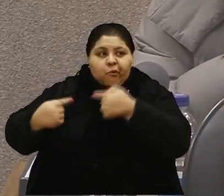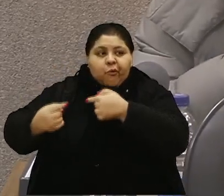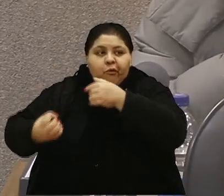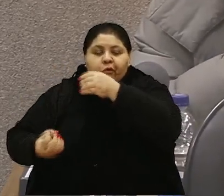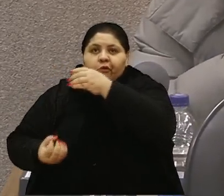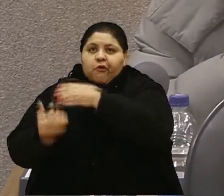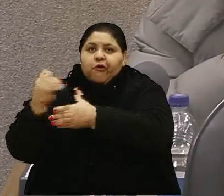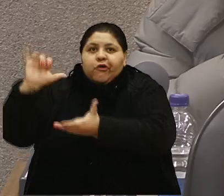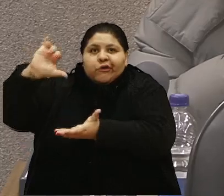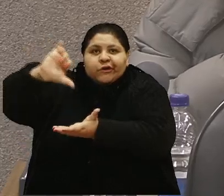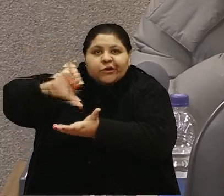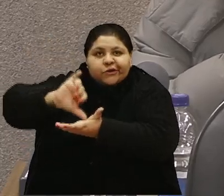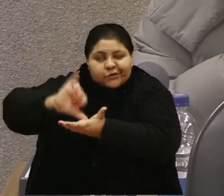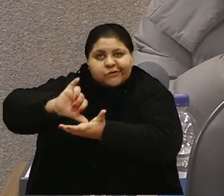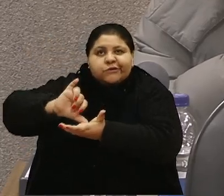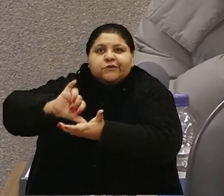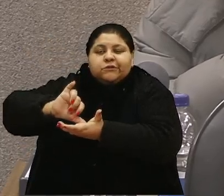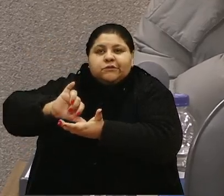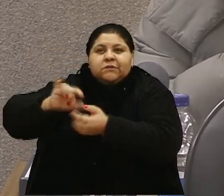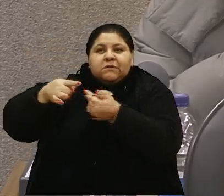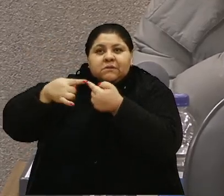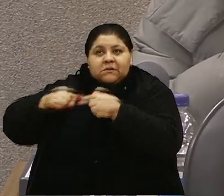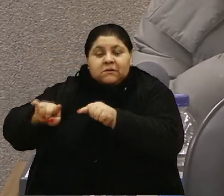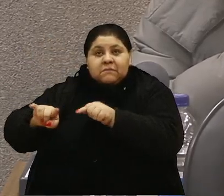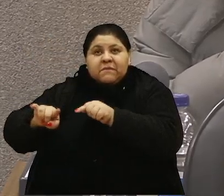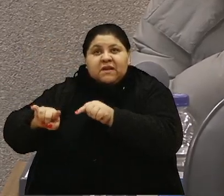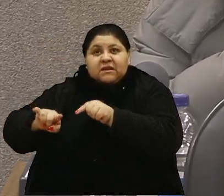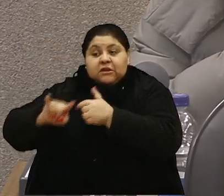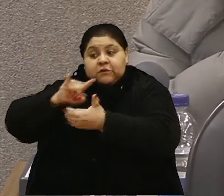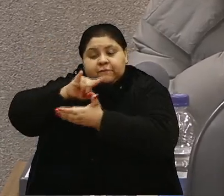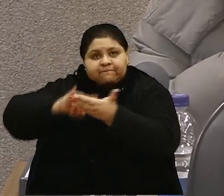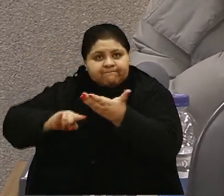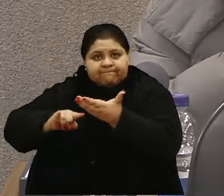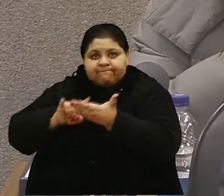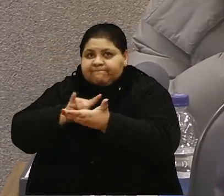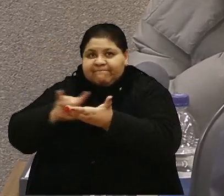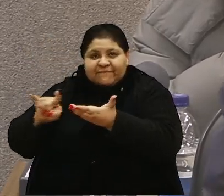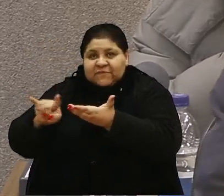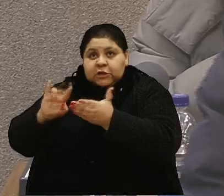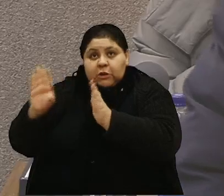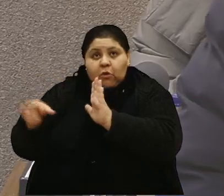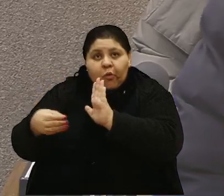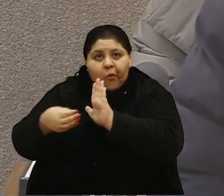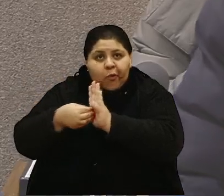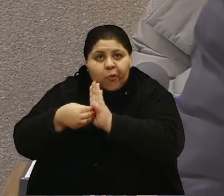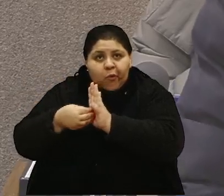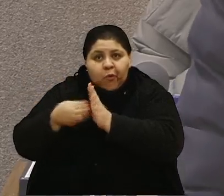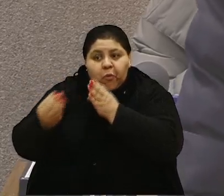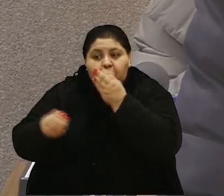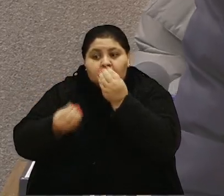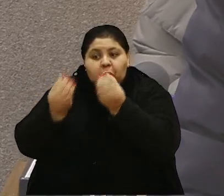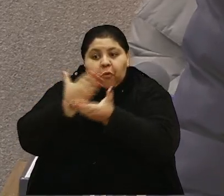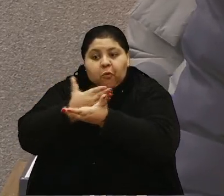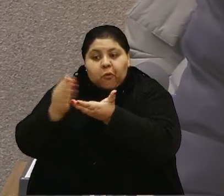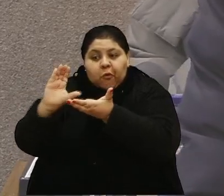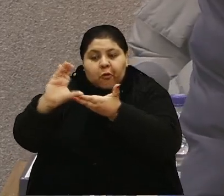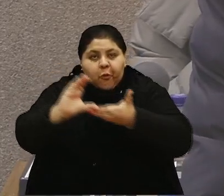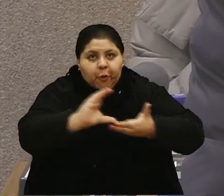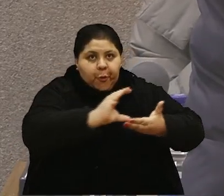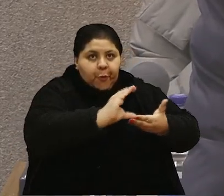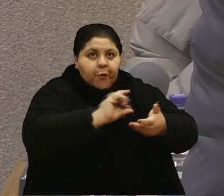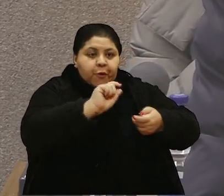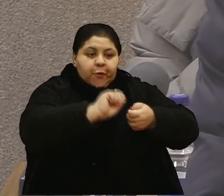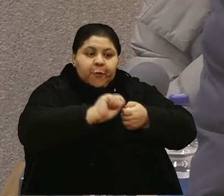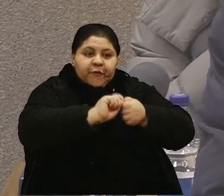do centro, né? Mas realmente, pelo parecer, né, que não consta de onde vêm os recursos para fazer